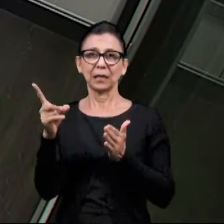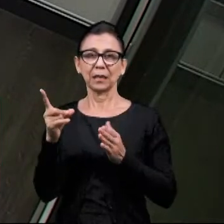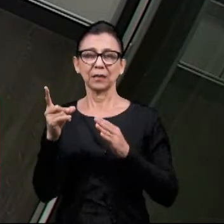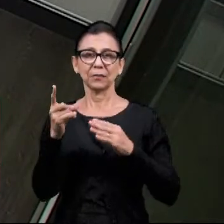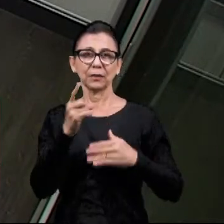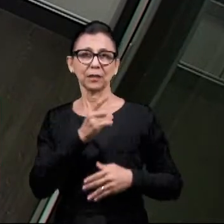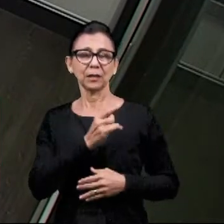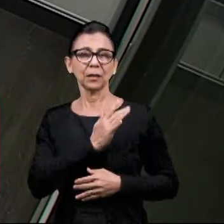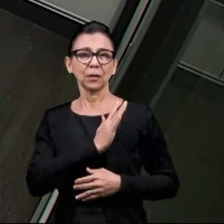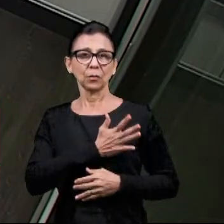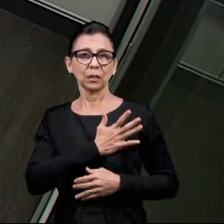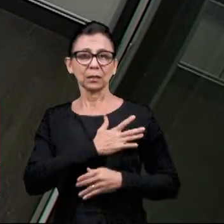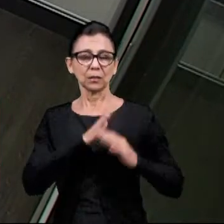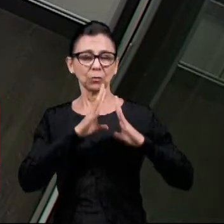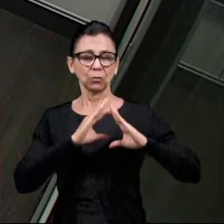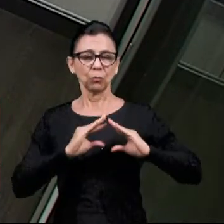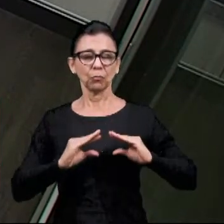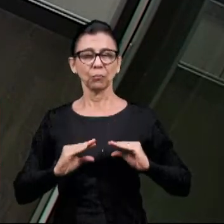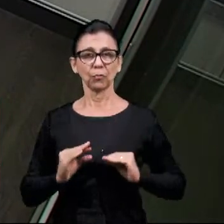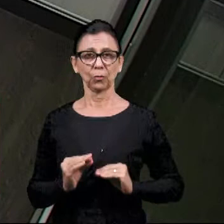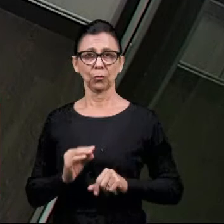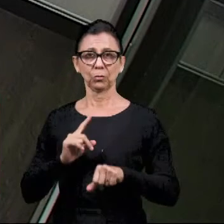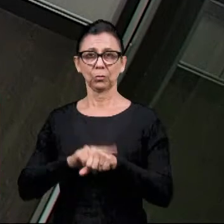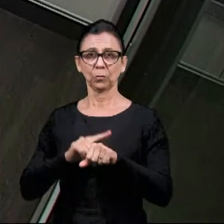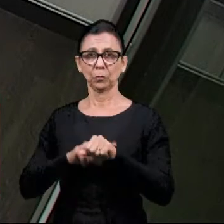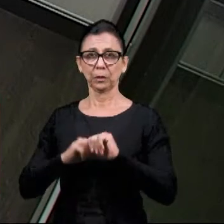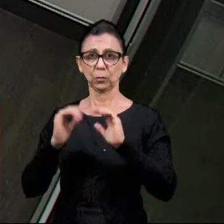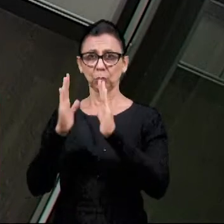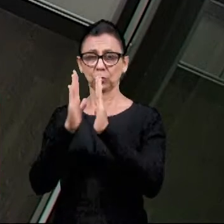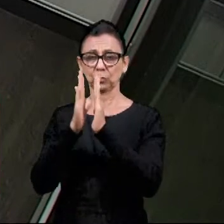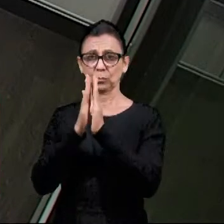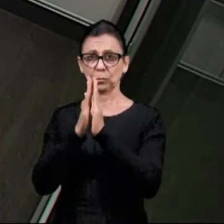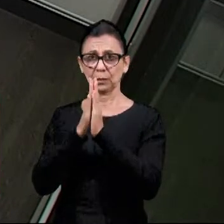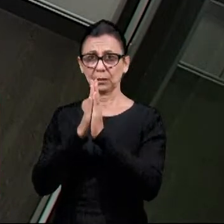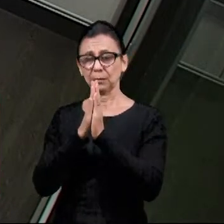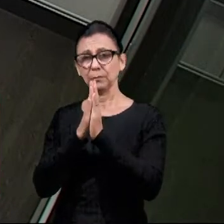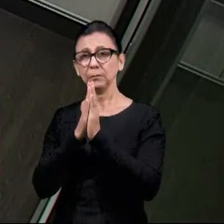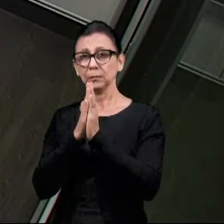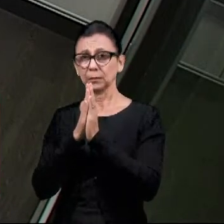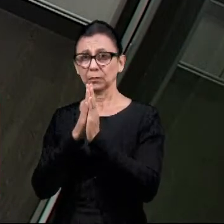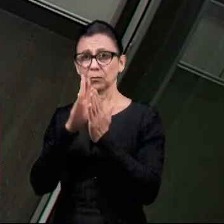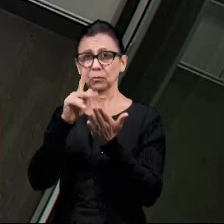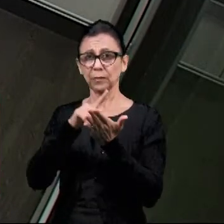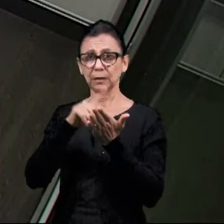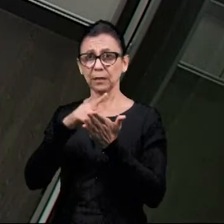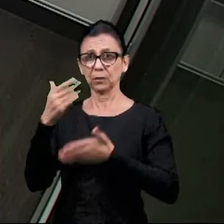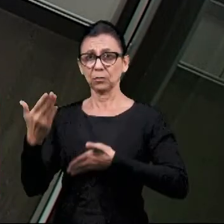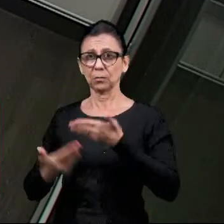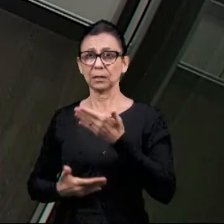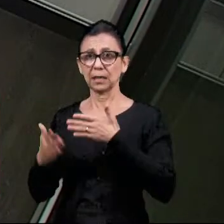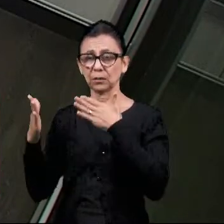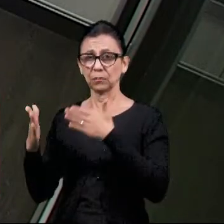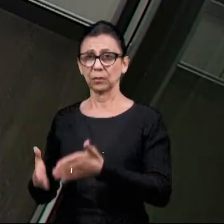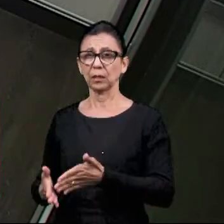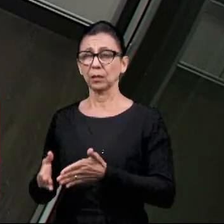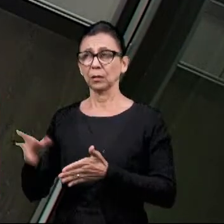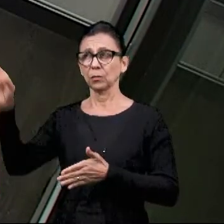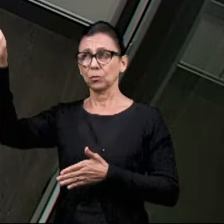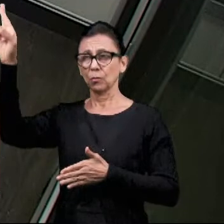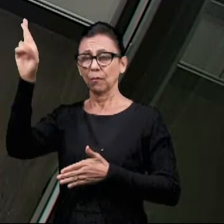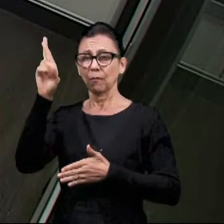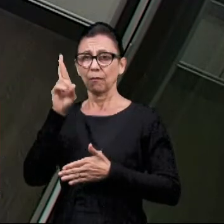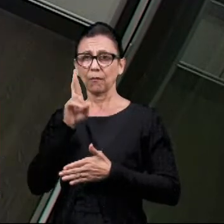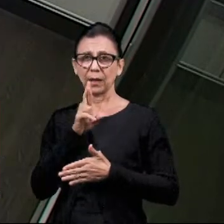da oração do servo fiel, da oração sincera, vem o conforto de Deus, na essência será